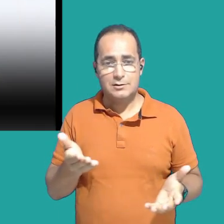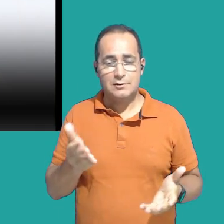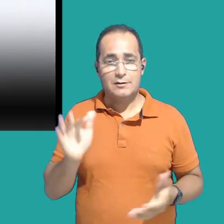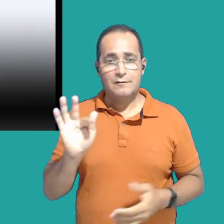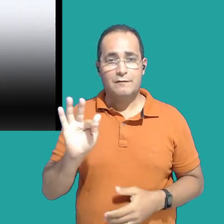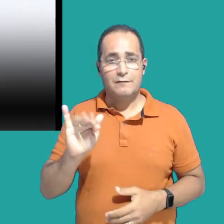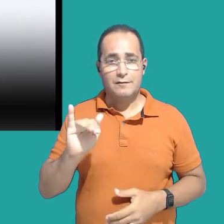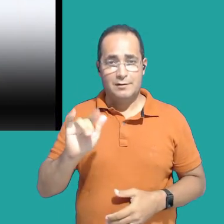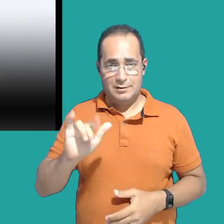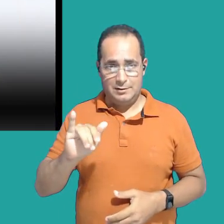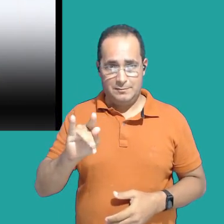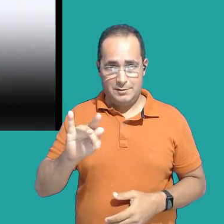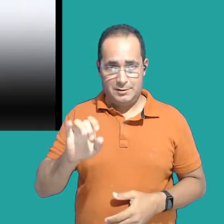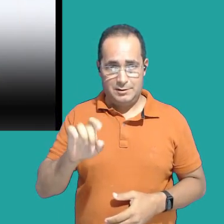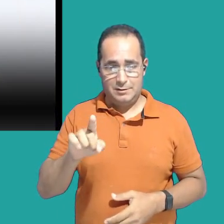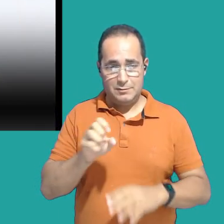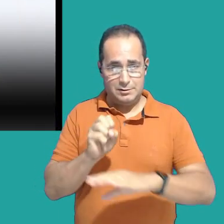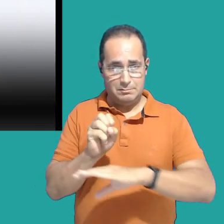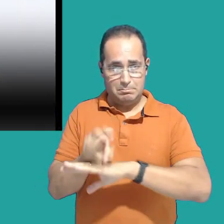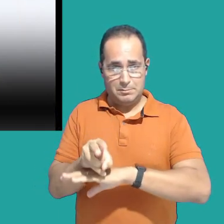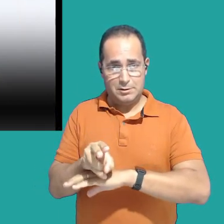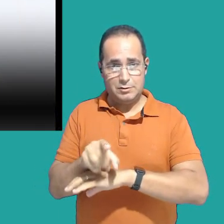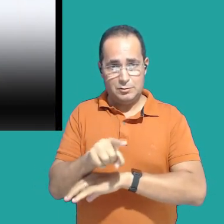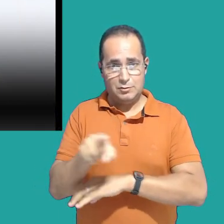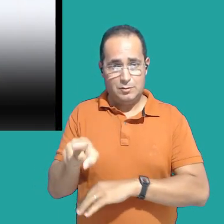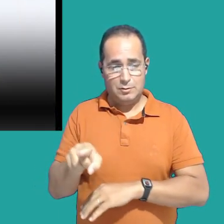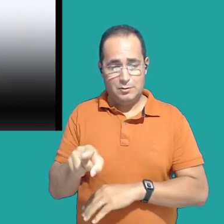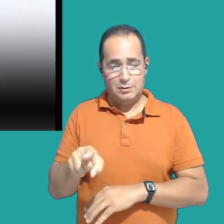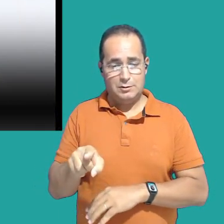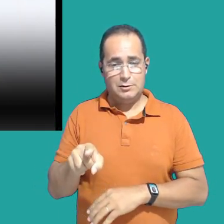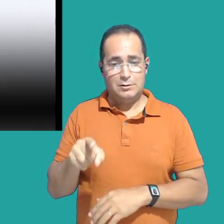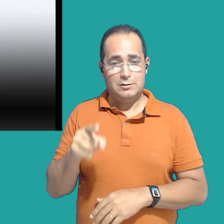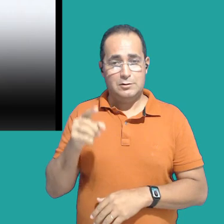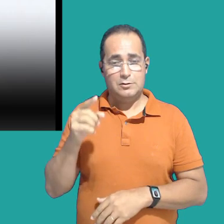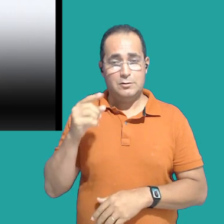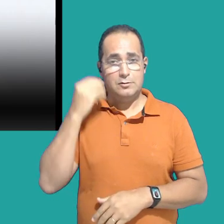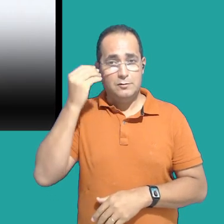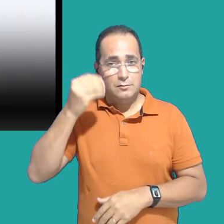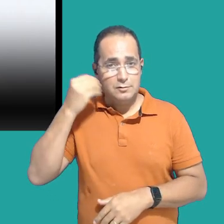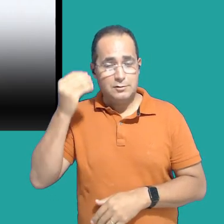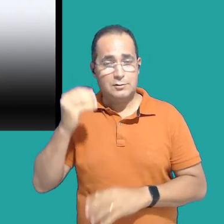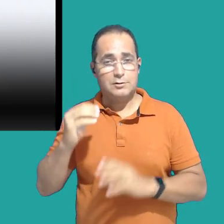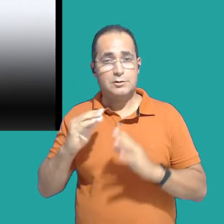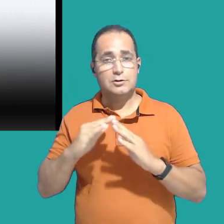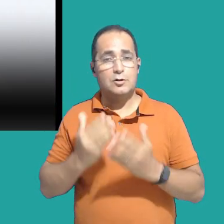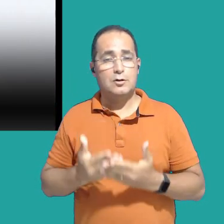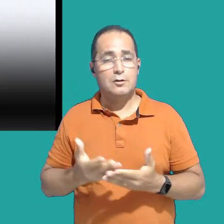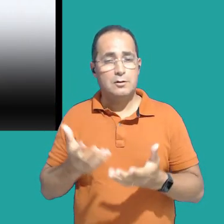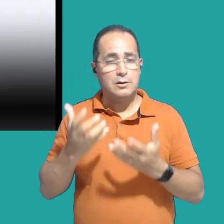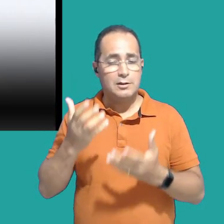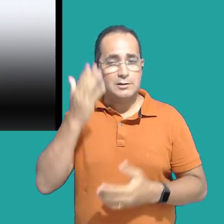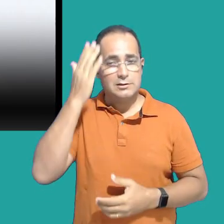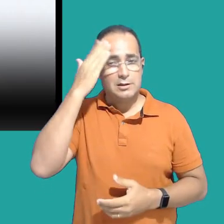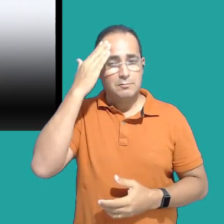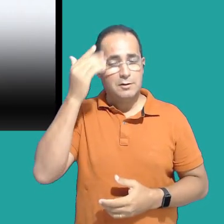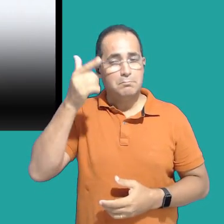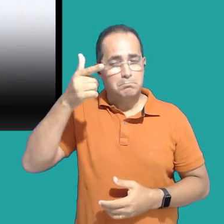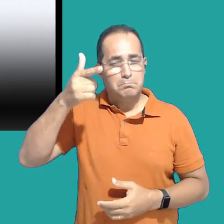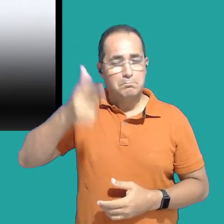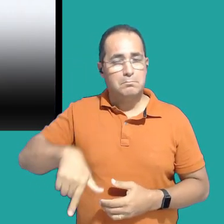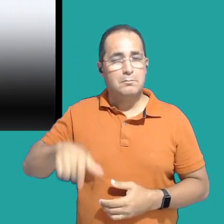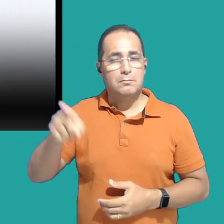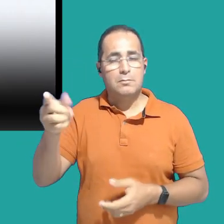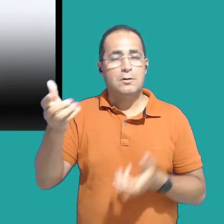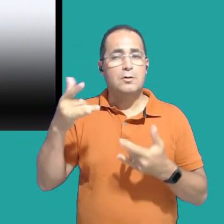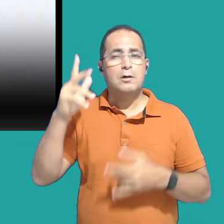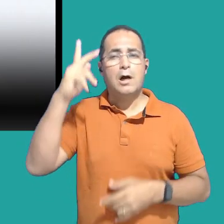esse ensejo, Felipe, que você já entrou aí na tua vivência de escola, queria saber